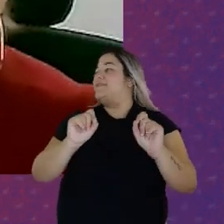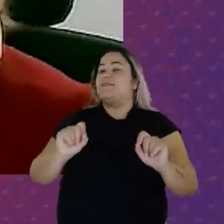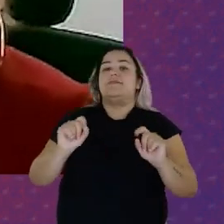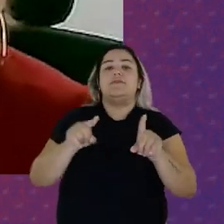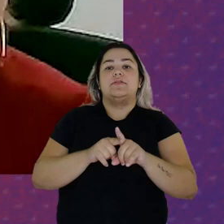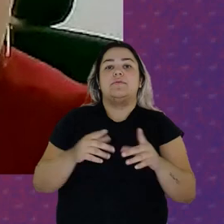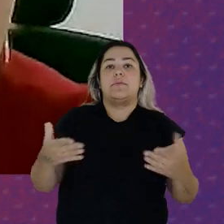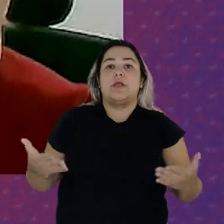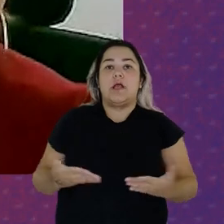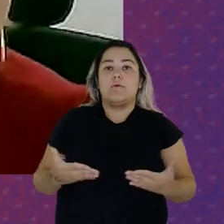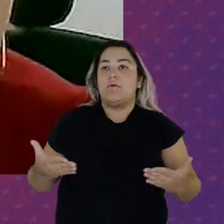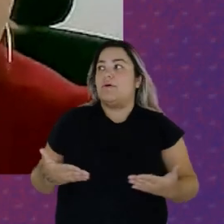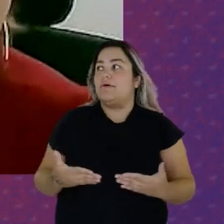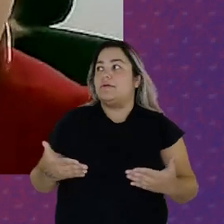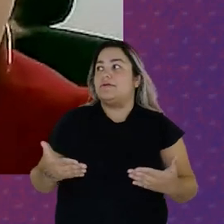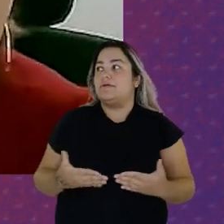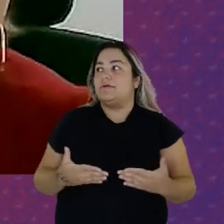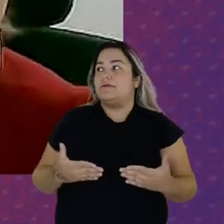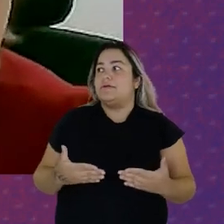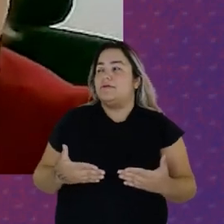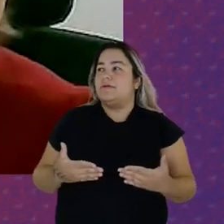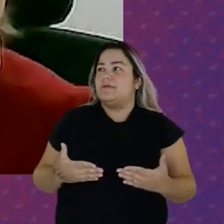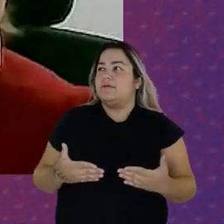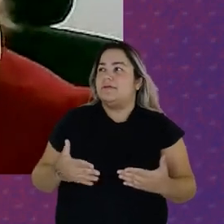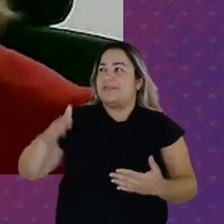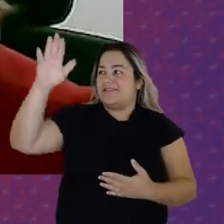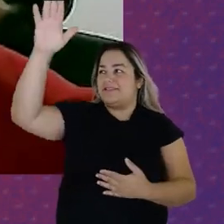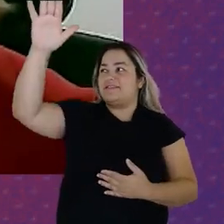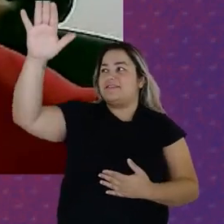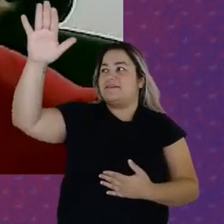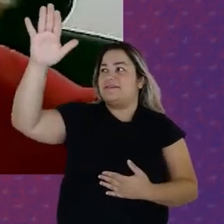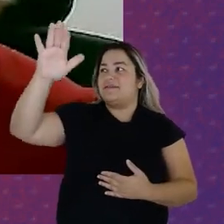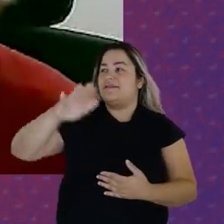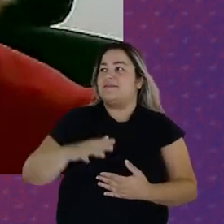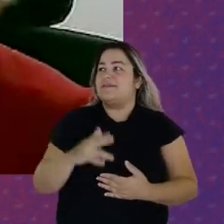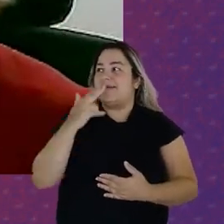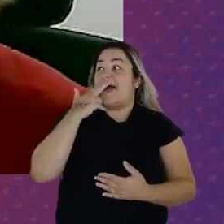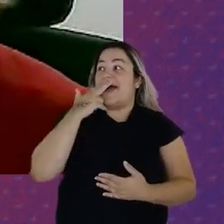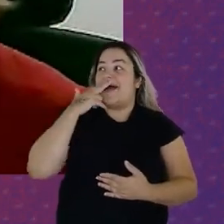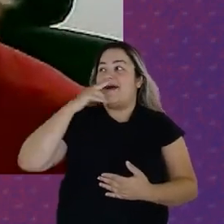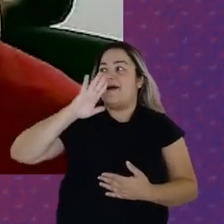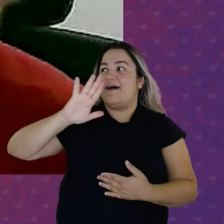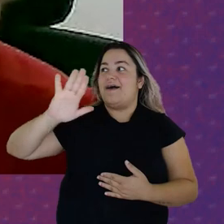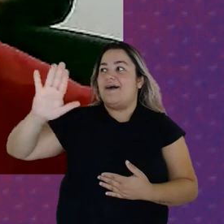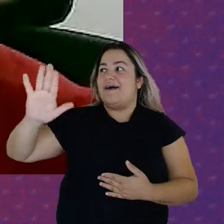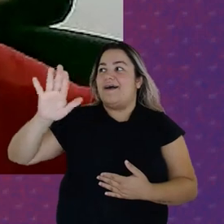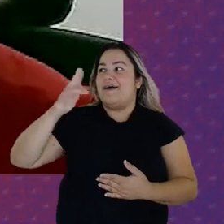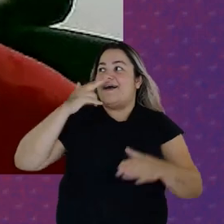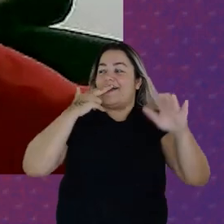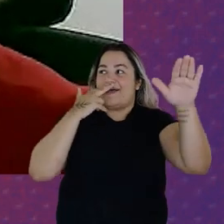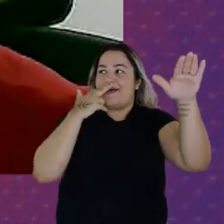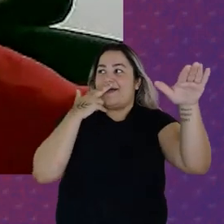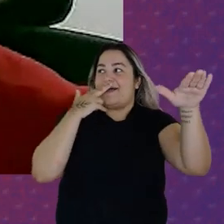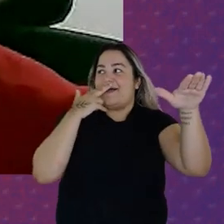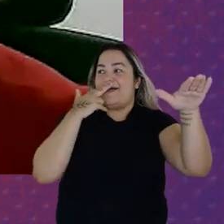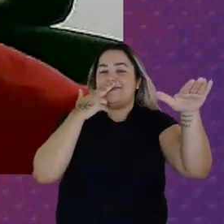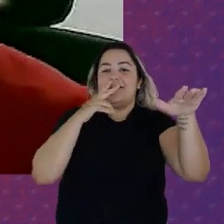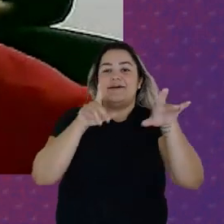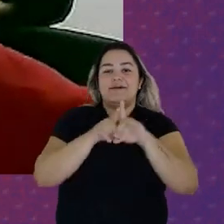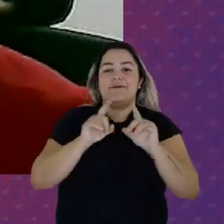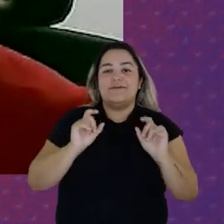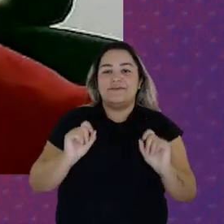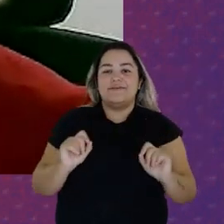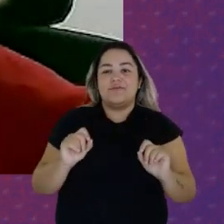momento, nesse fato gravíssimo que aconteceu aqui na nossa cidade, eu, como presidenta do Partido